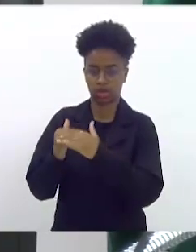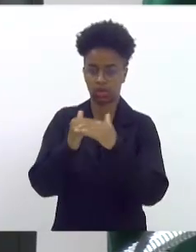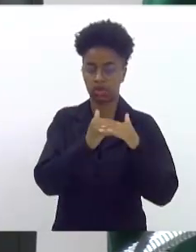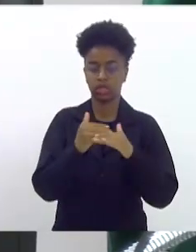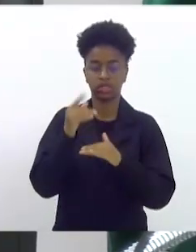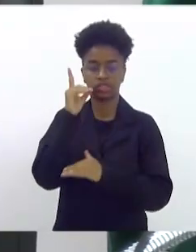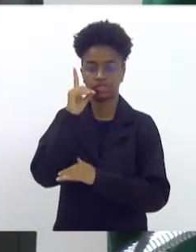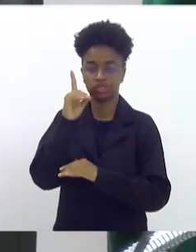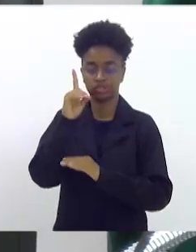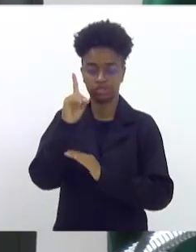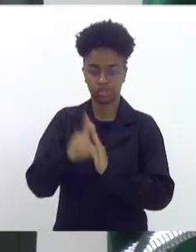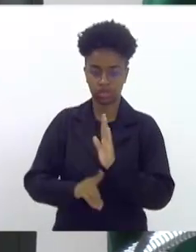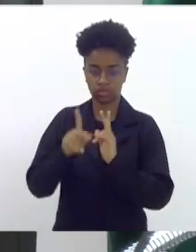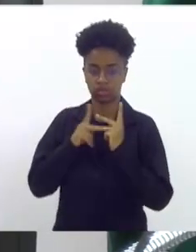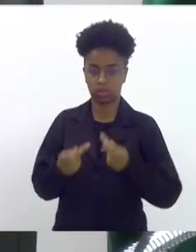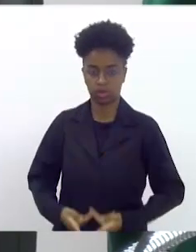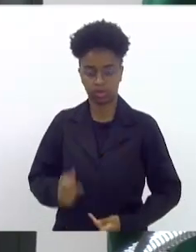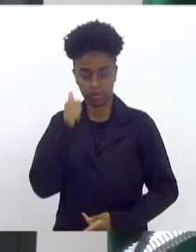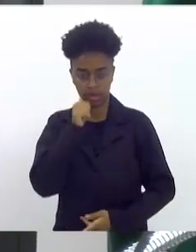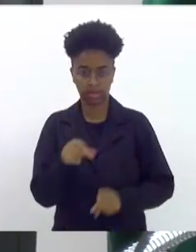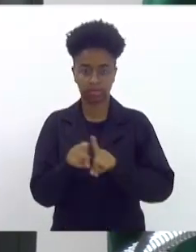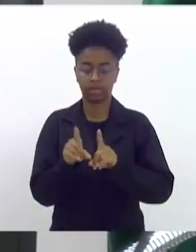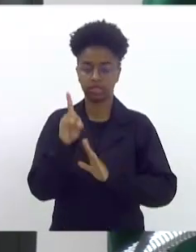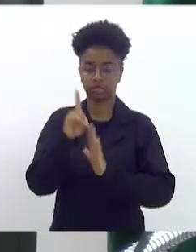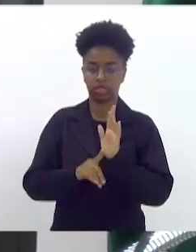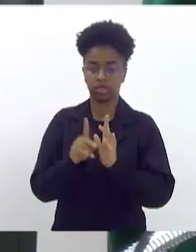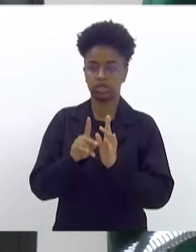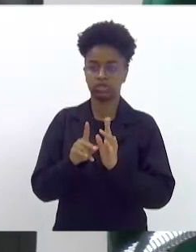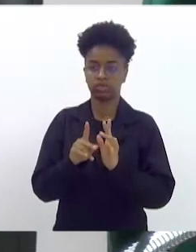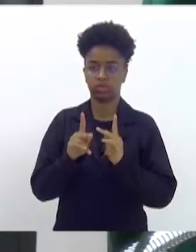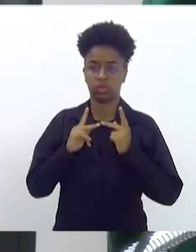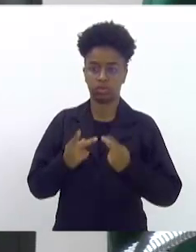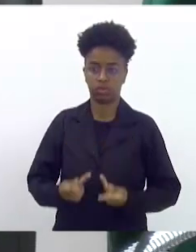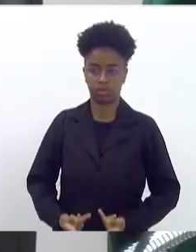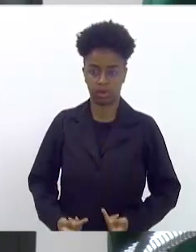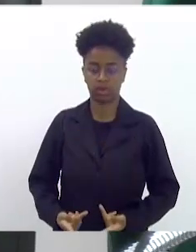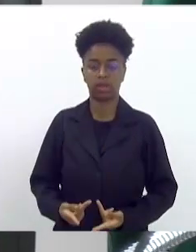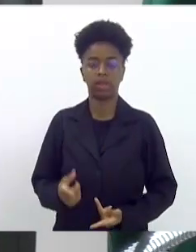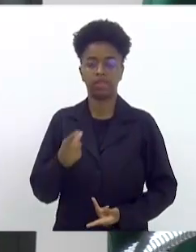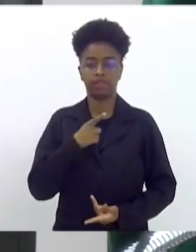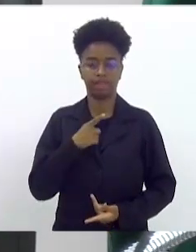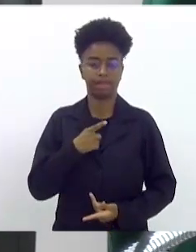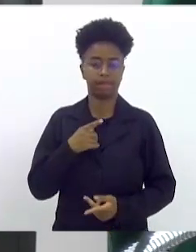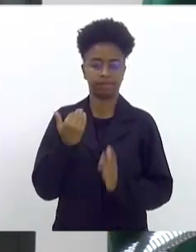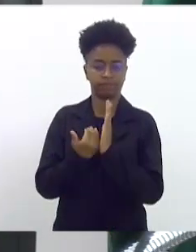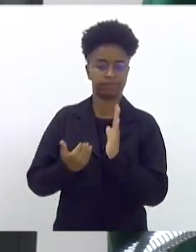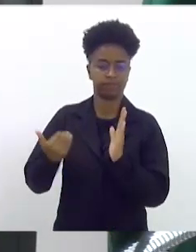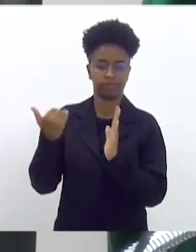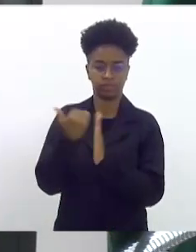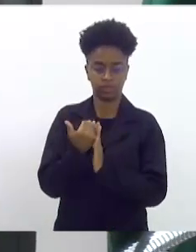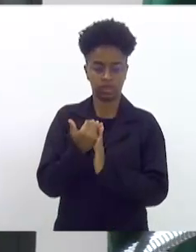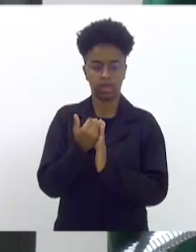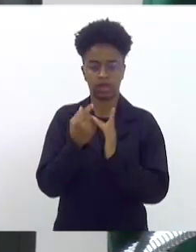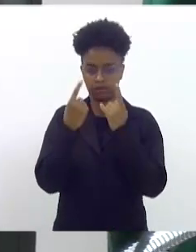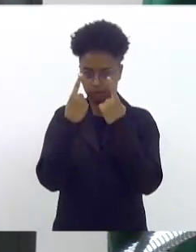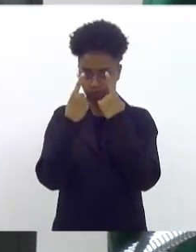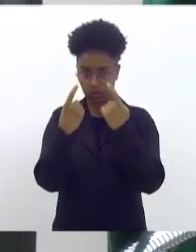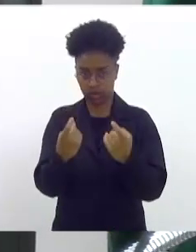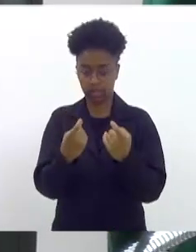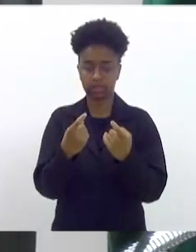mulheres e os direitos das minorias são particularmente visadas no cyberbullying. Então, mulheres de posicionamento forte, seja de direita ou de esquerda, elas